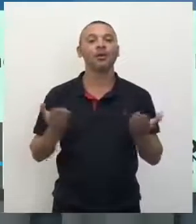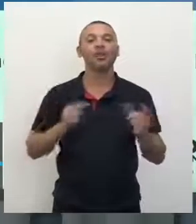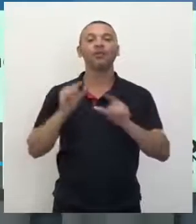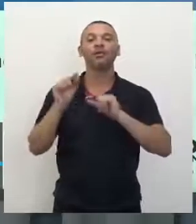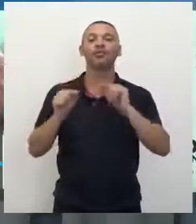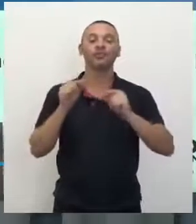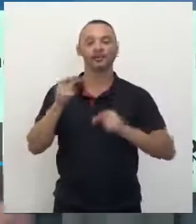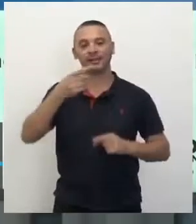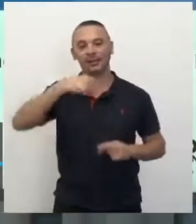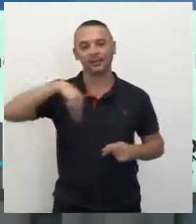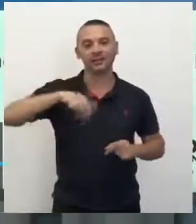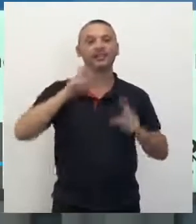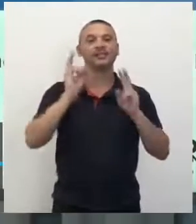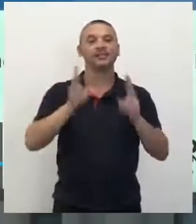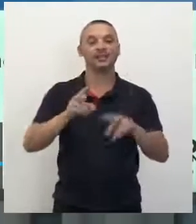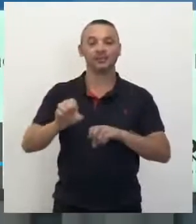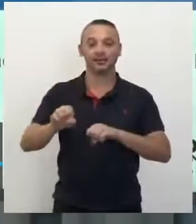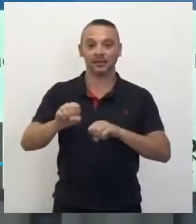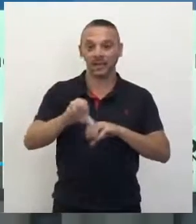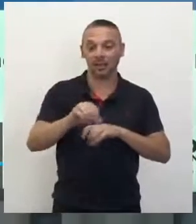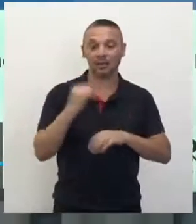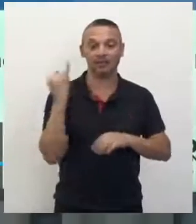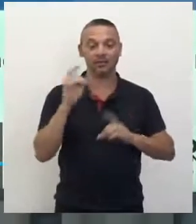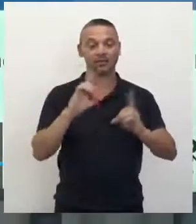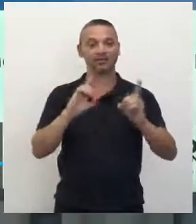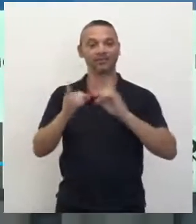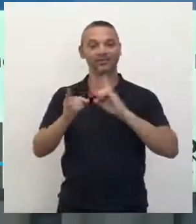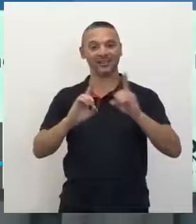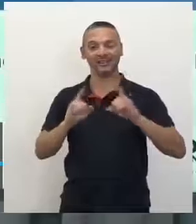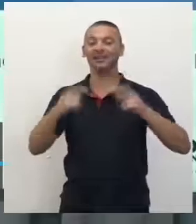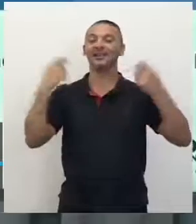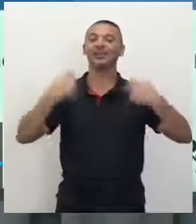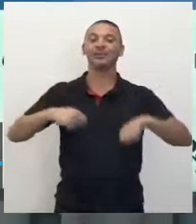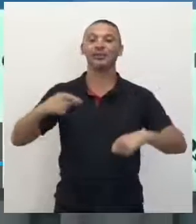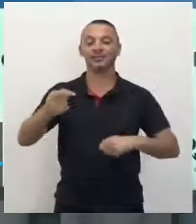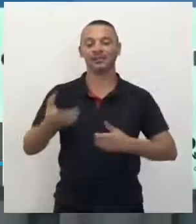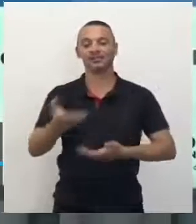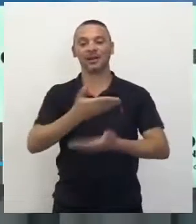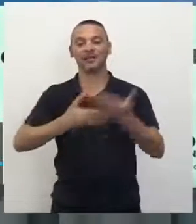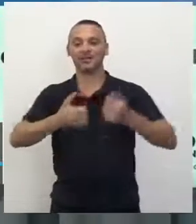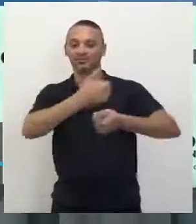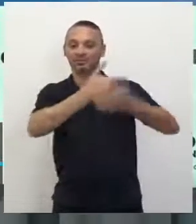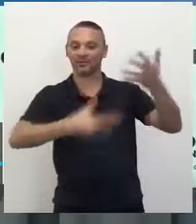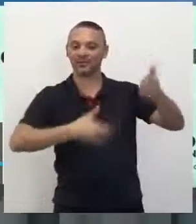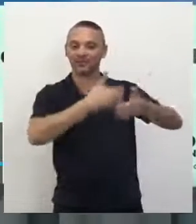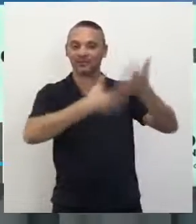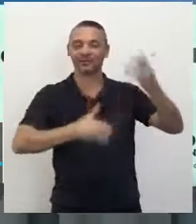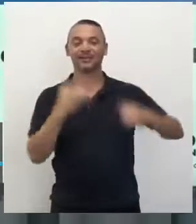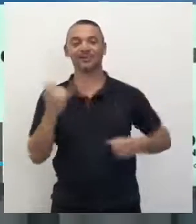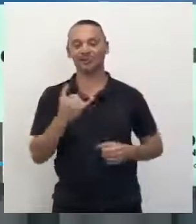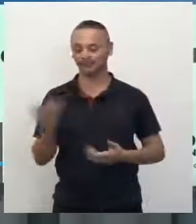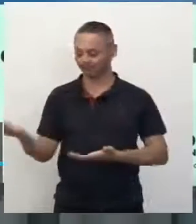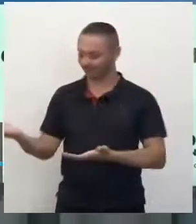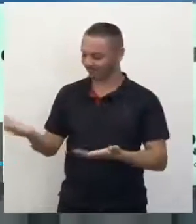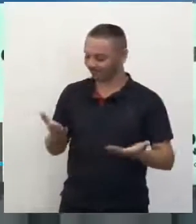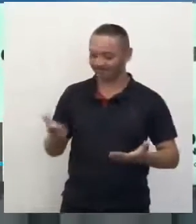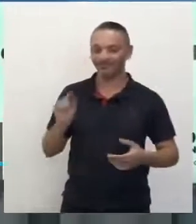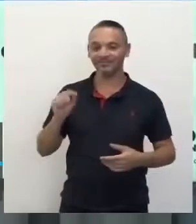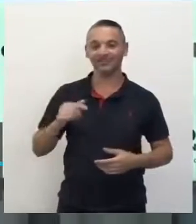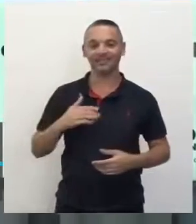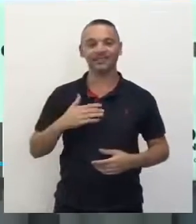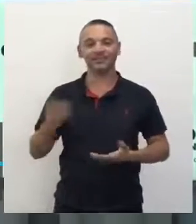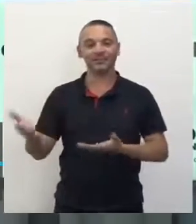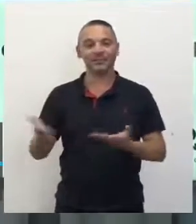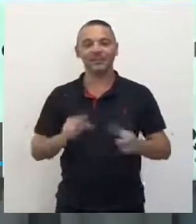gente sempre está para nós ter a nossa aula dinâmica, que a gente precisa de muita interação. E a gente tem a honra e o prazer aí de dar